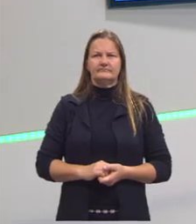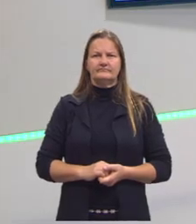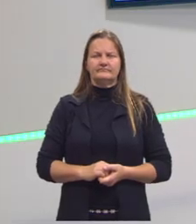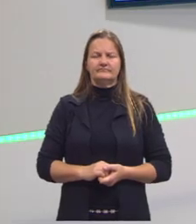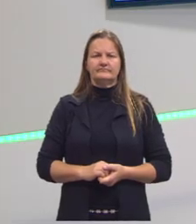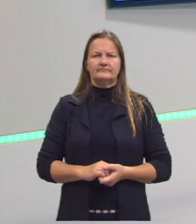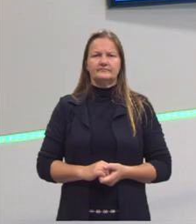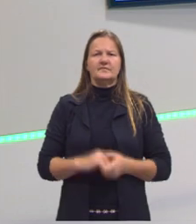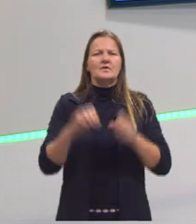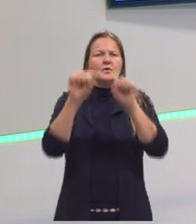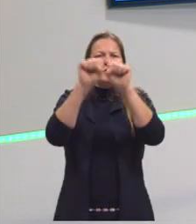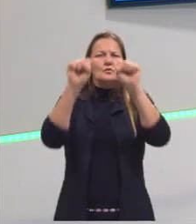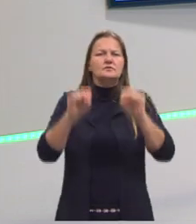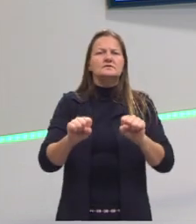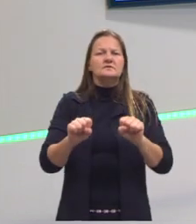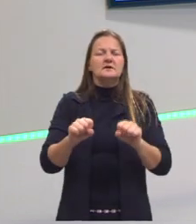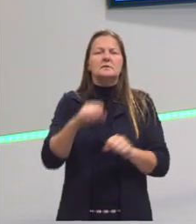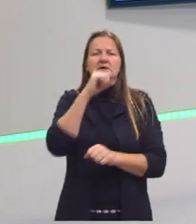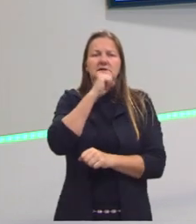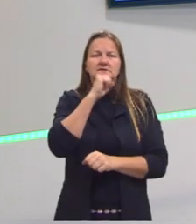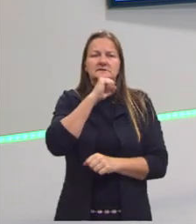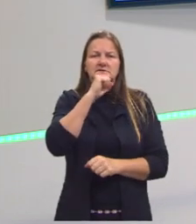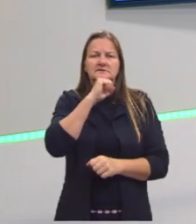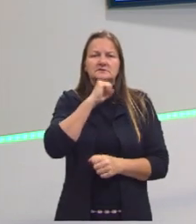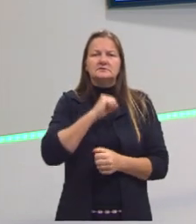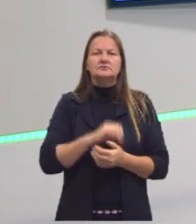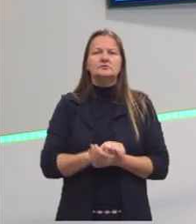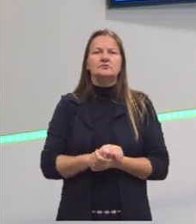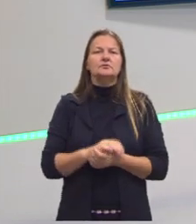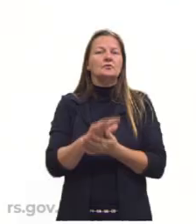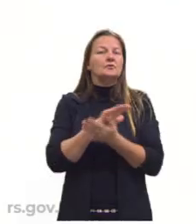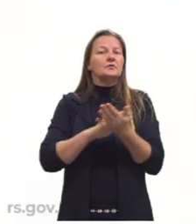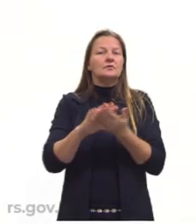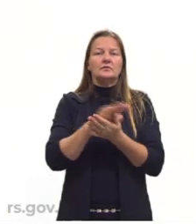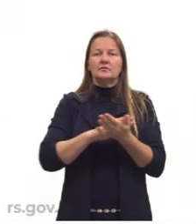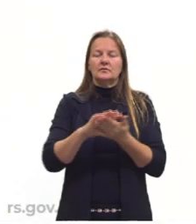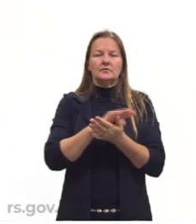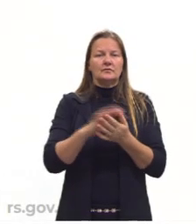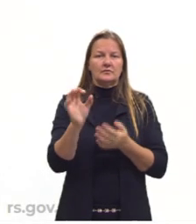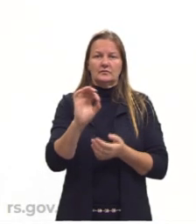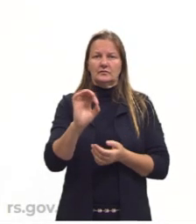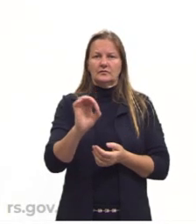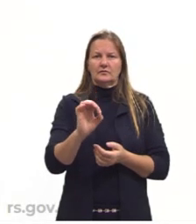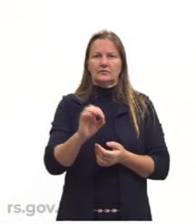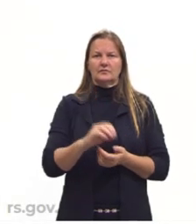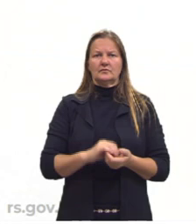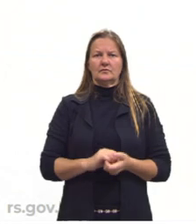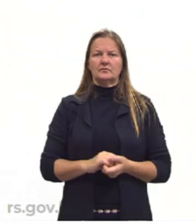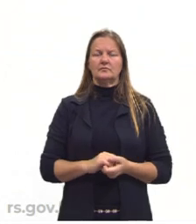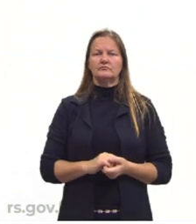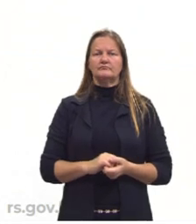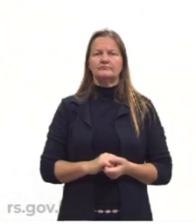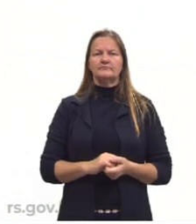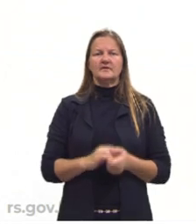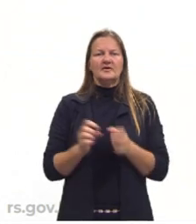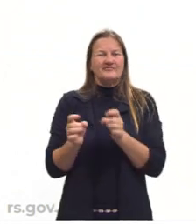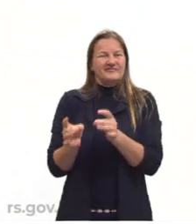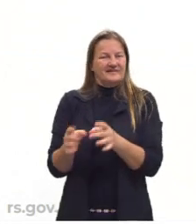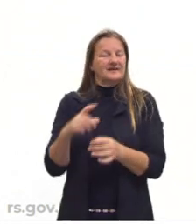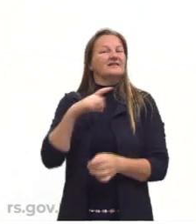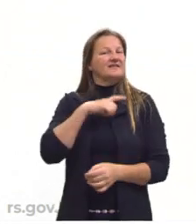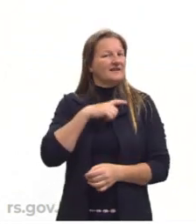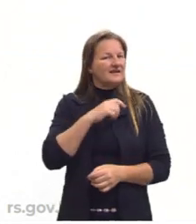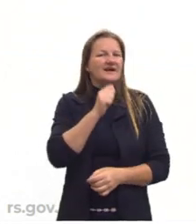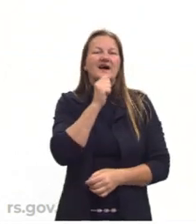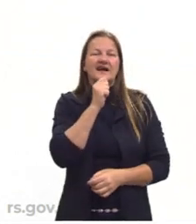tá então é o sistema Plantation antigo tá não foi re não foi totalmente abandonada ainda